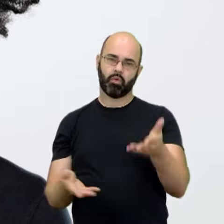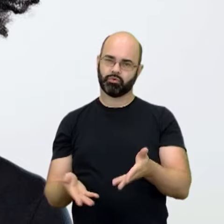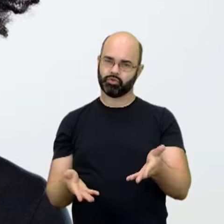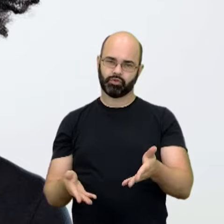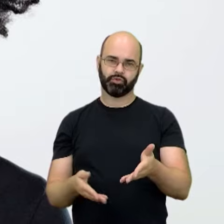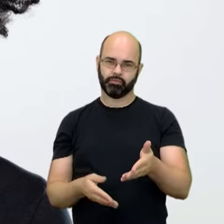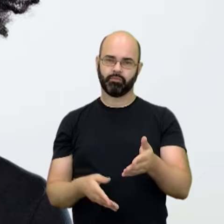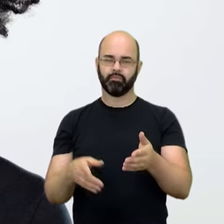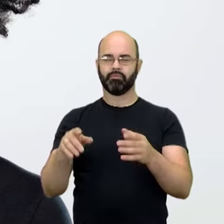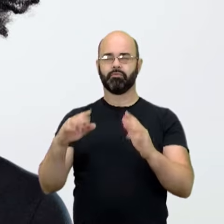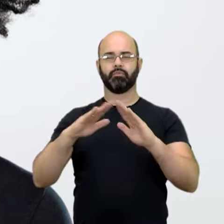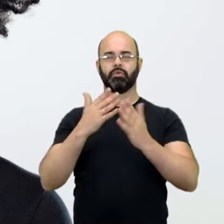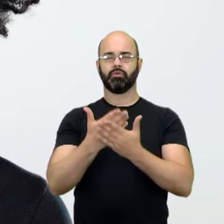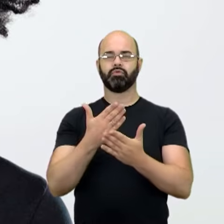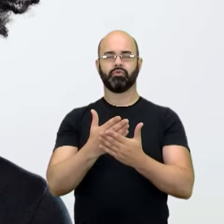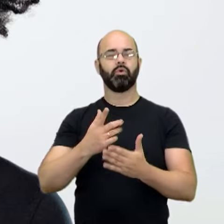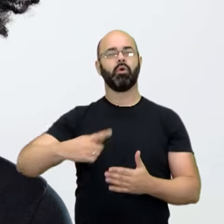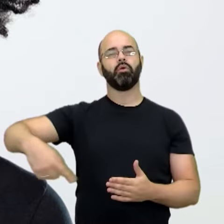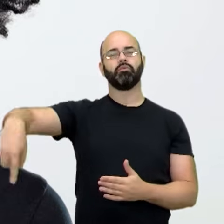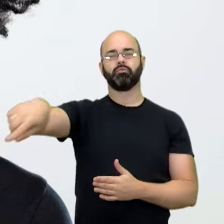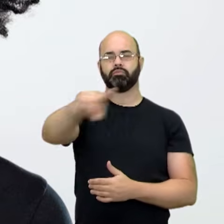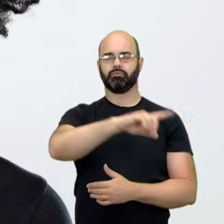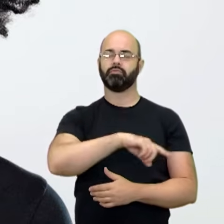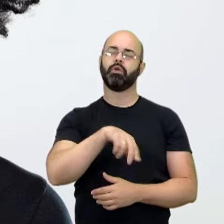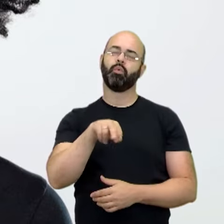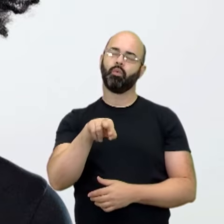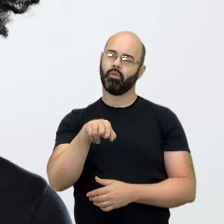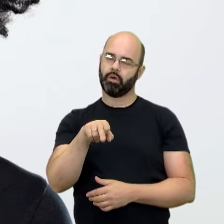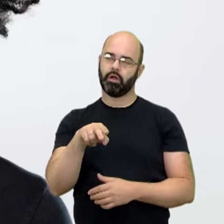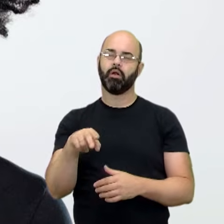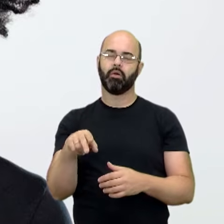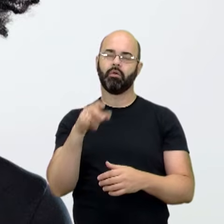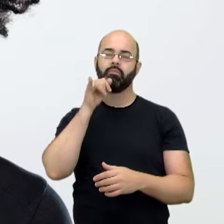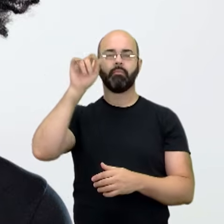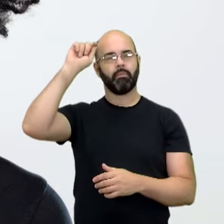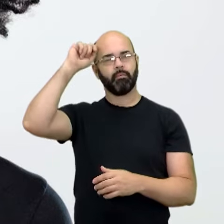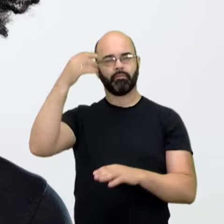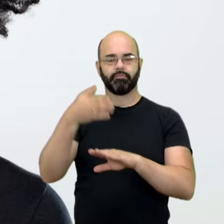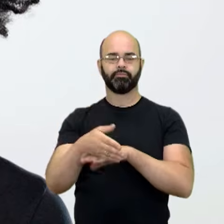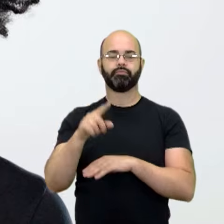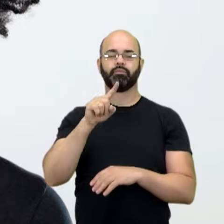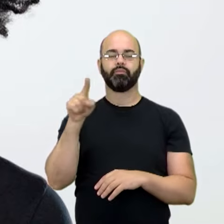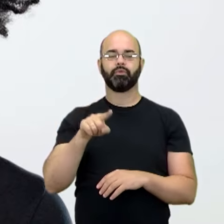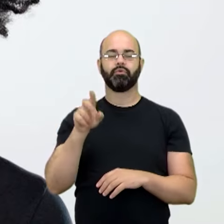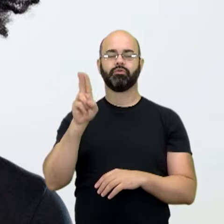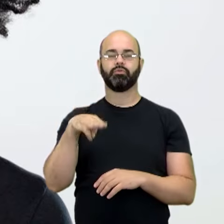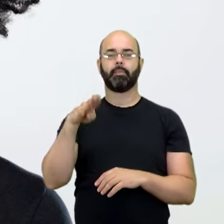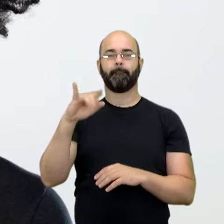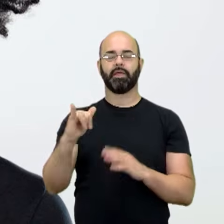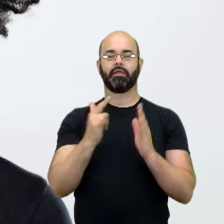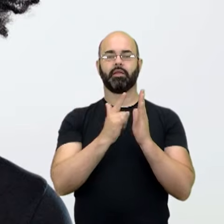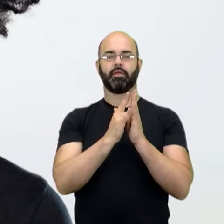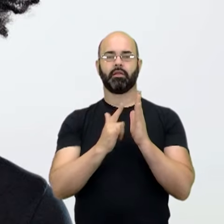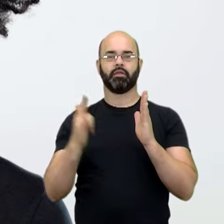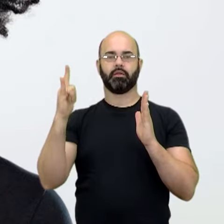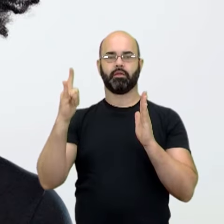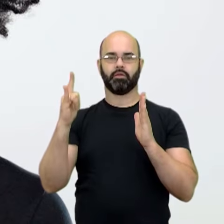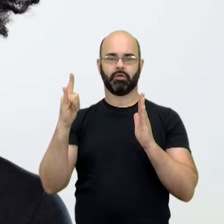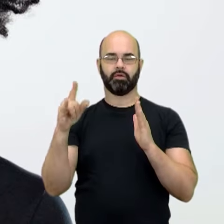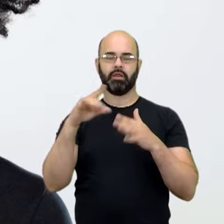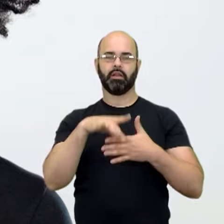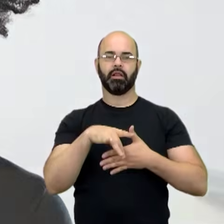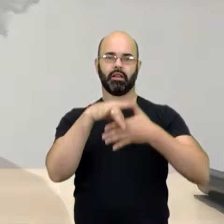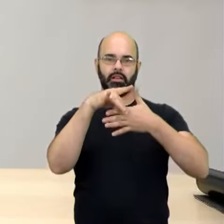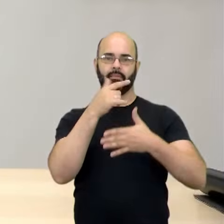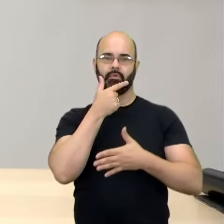as escolas também estão fazendo com seus alunos. A data relembra a morte de Zumbi, líder do Quilombo dos Palmares. E aí, o